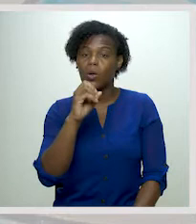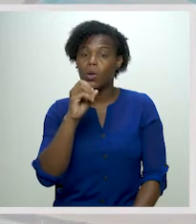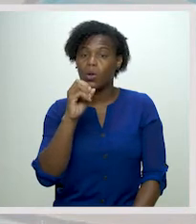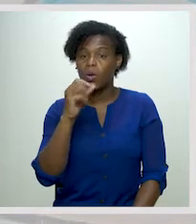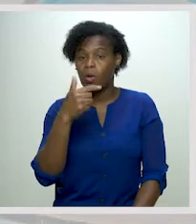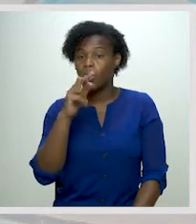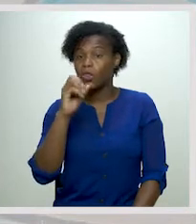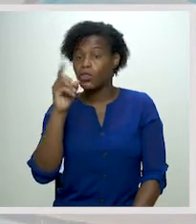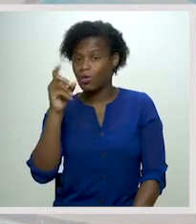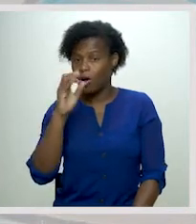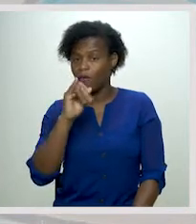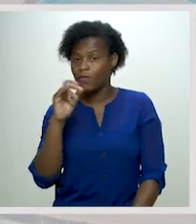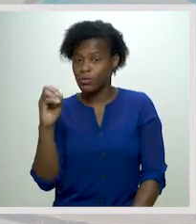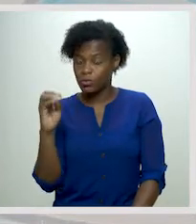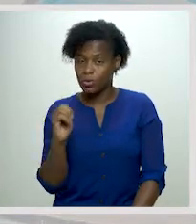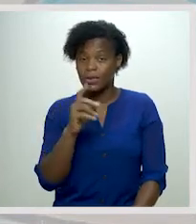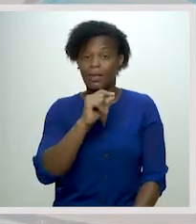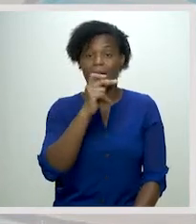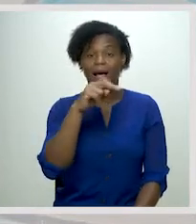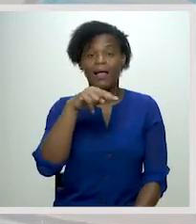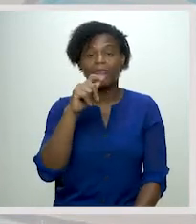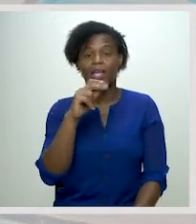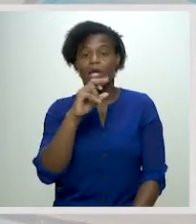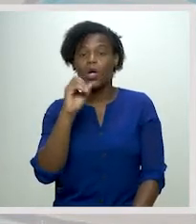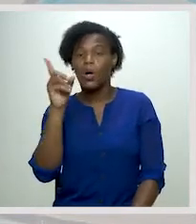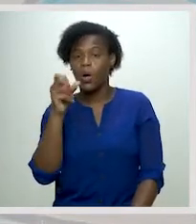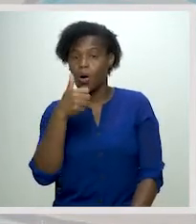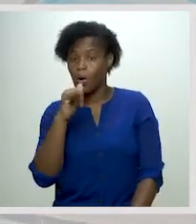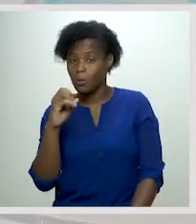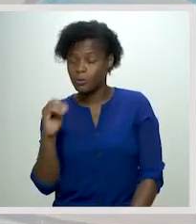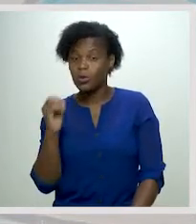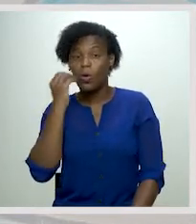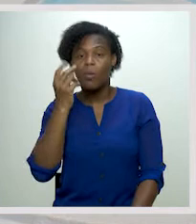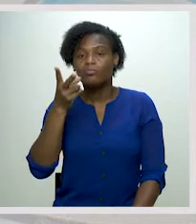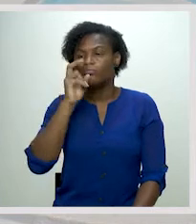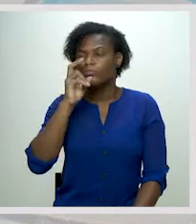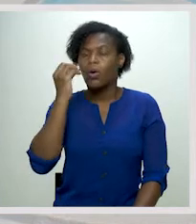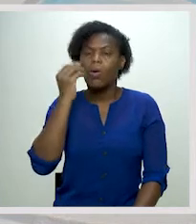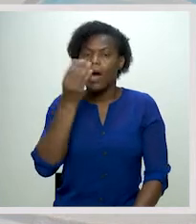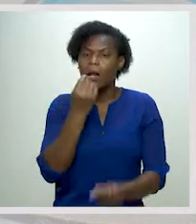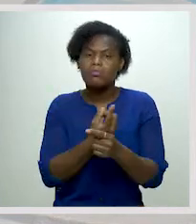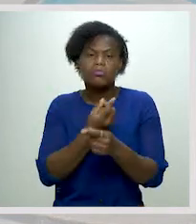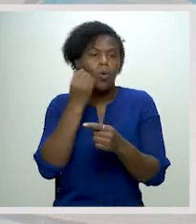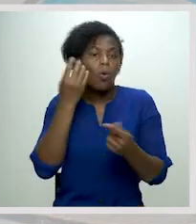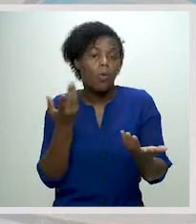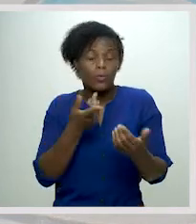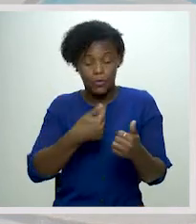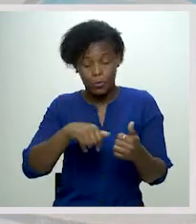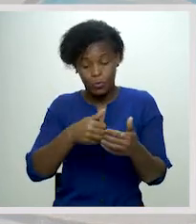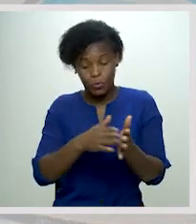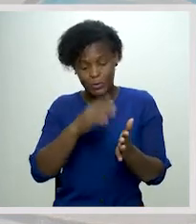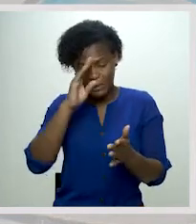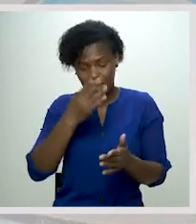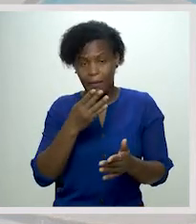heterotróficos, anaeróbios, como é que respiravam, ou então como é que adquiriam os seus alimentos. Pois